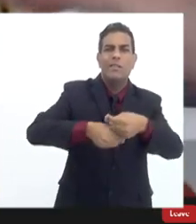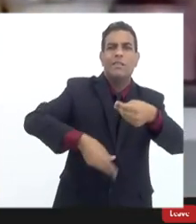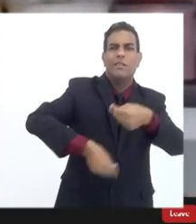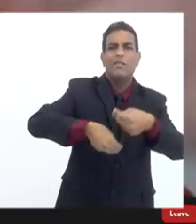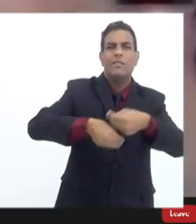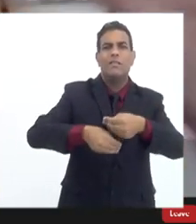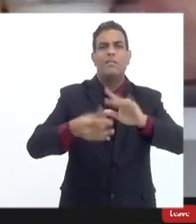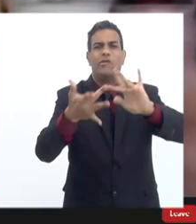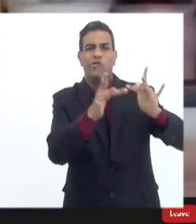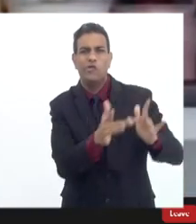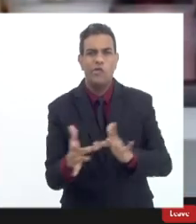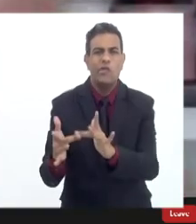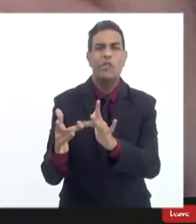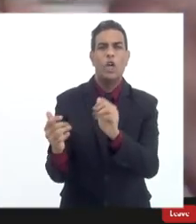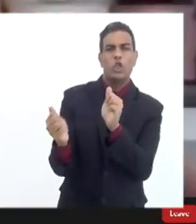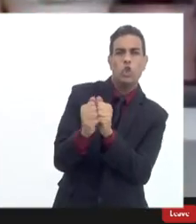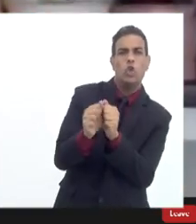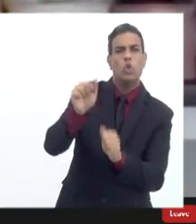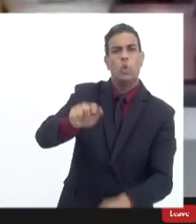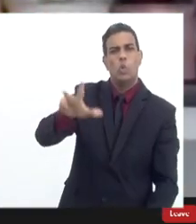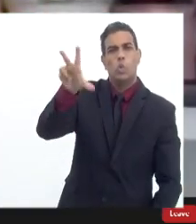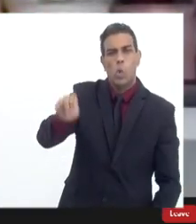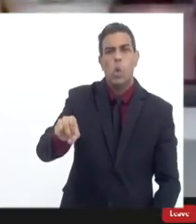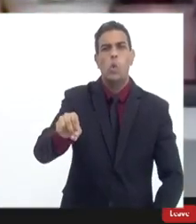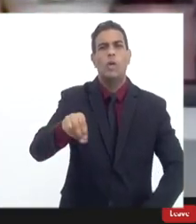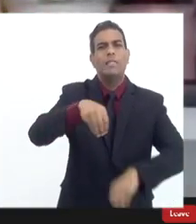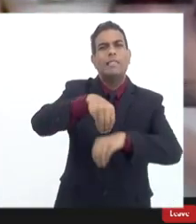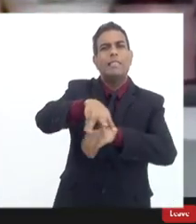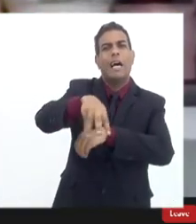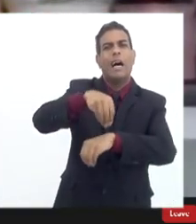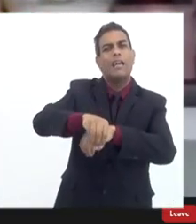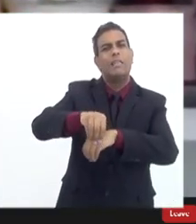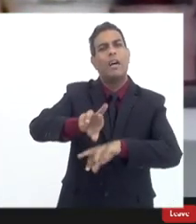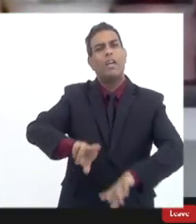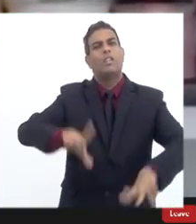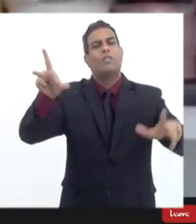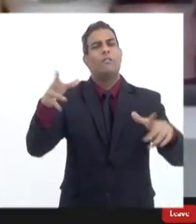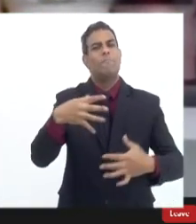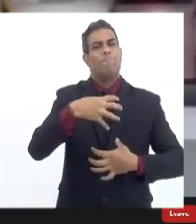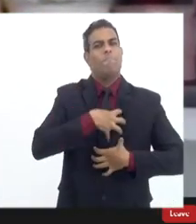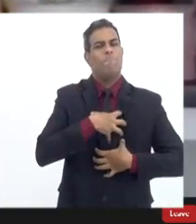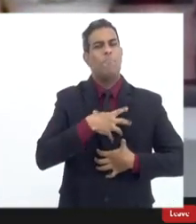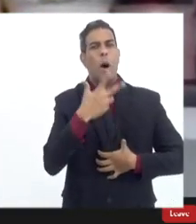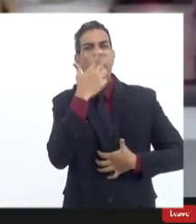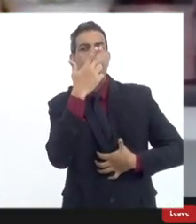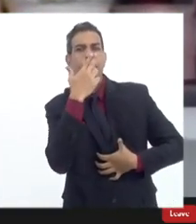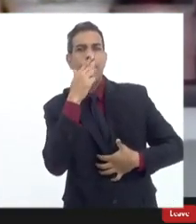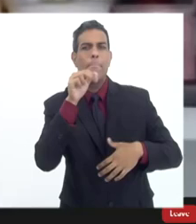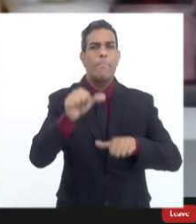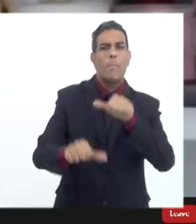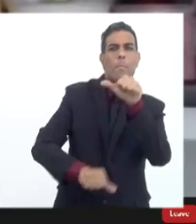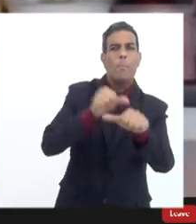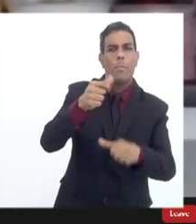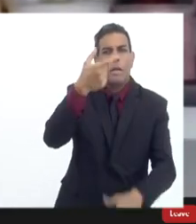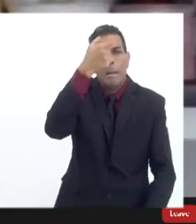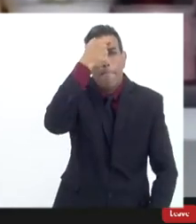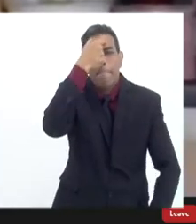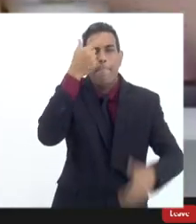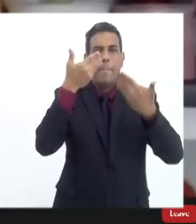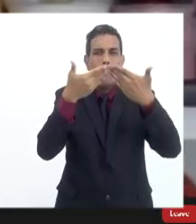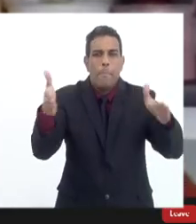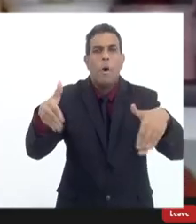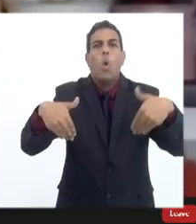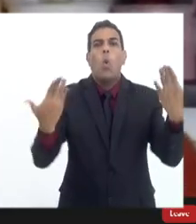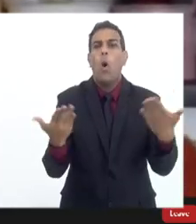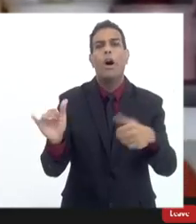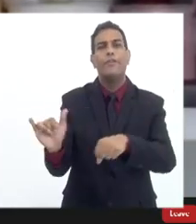e articulando diferentes conteúdos, aí vai começar a fazer diferença se é linguagem